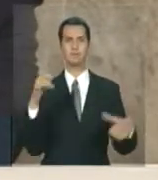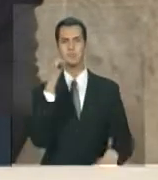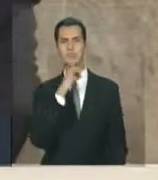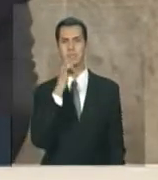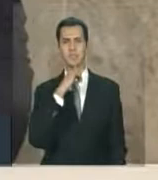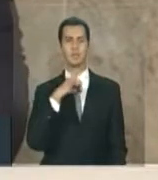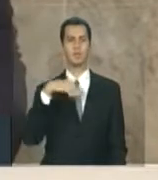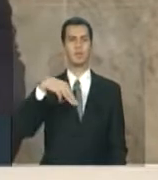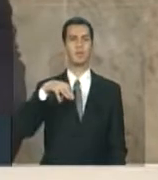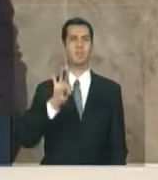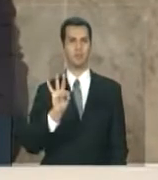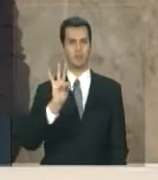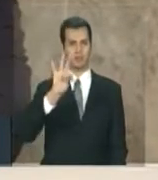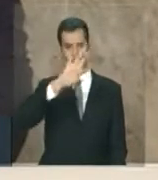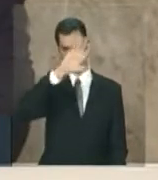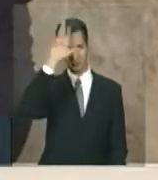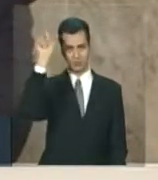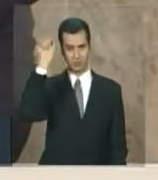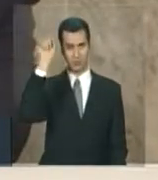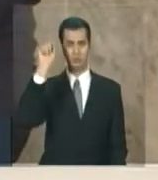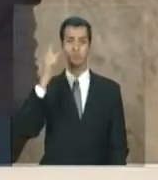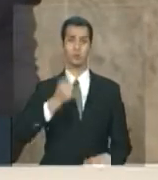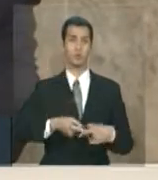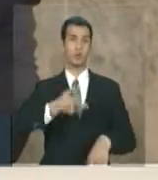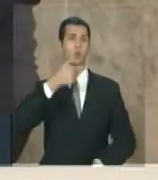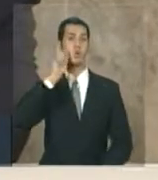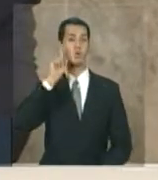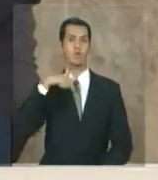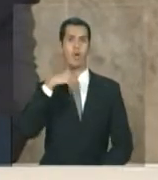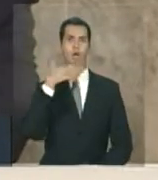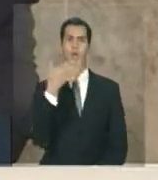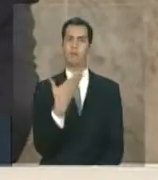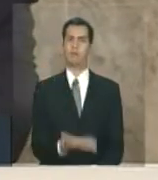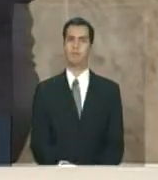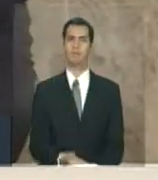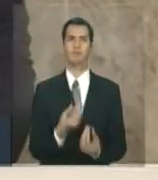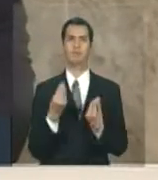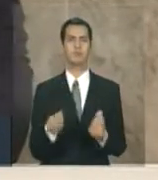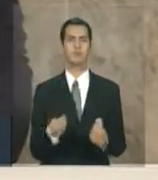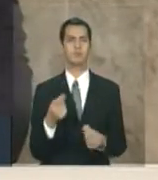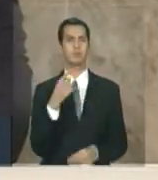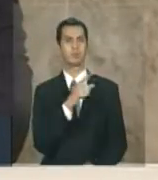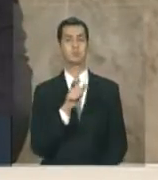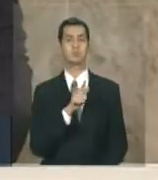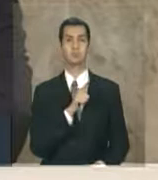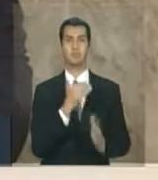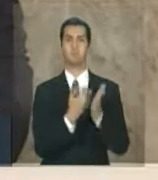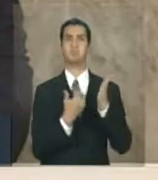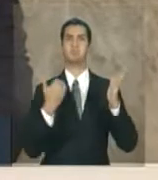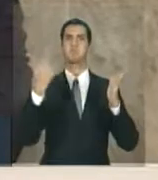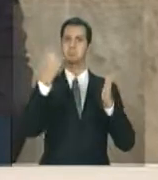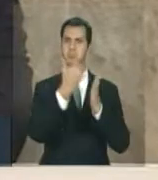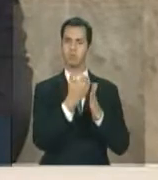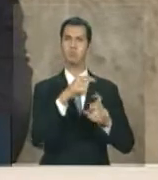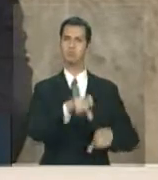de Mato Grosso, onde eu até fiquei surpreso, apresentou um acréscimo muito grande na